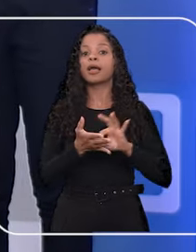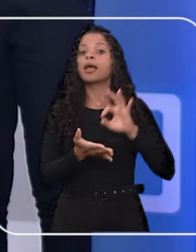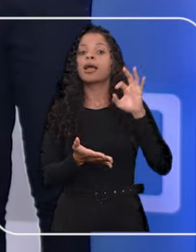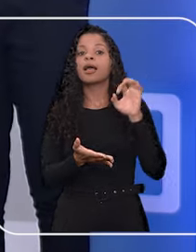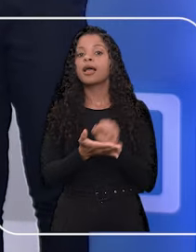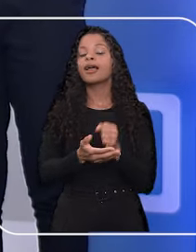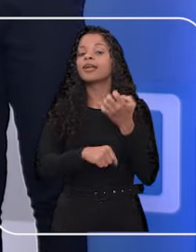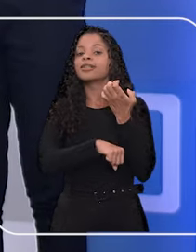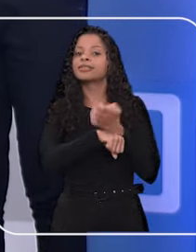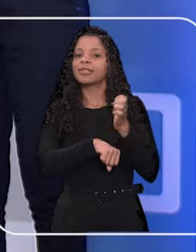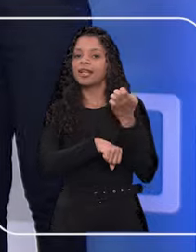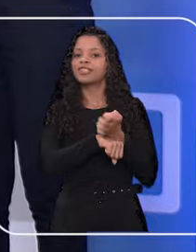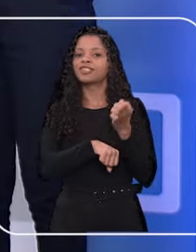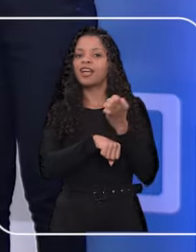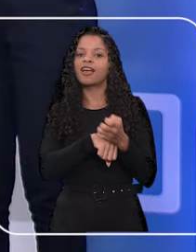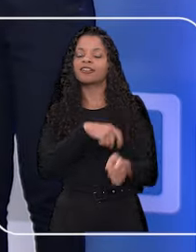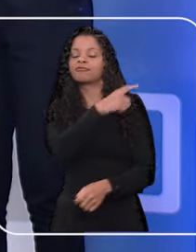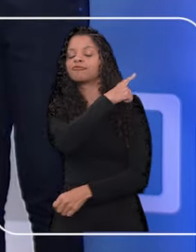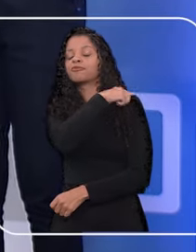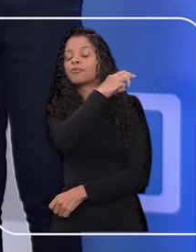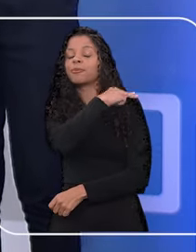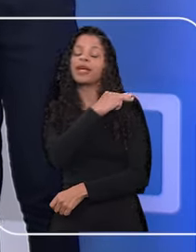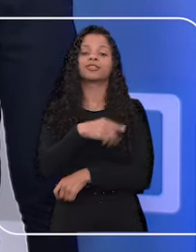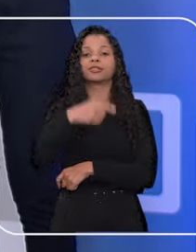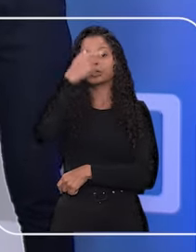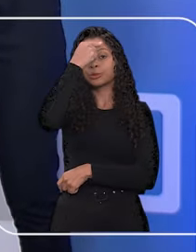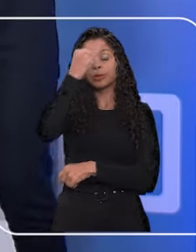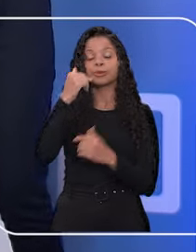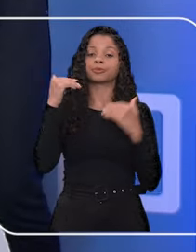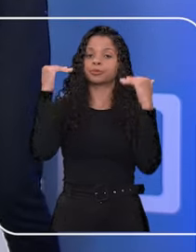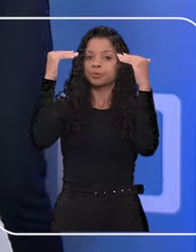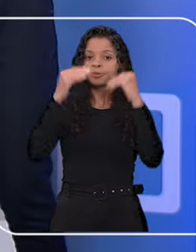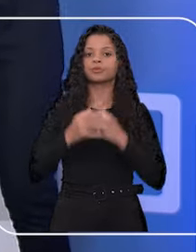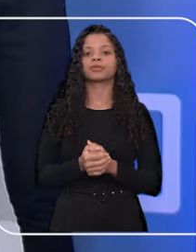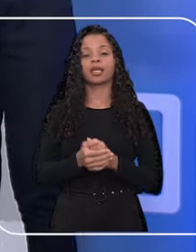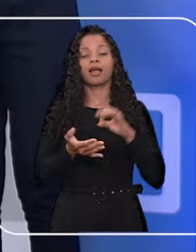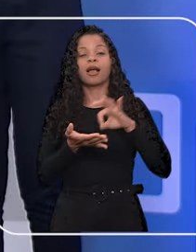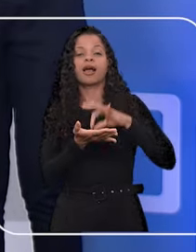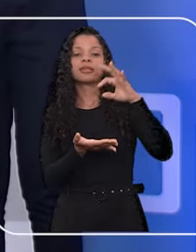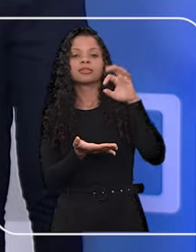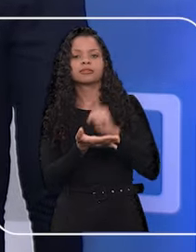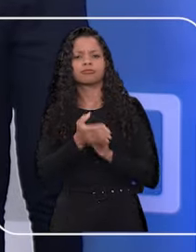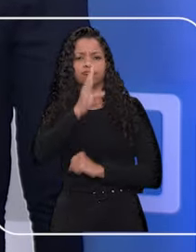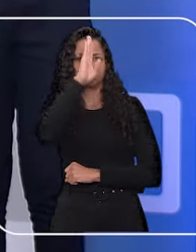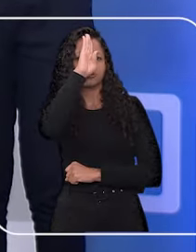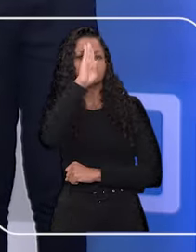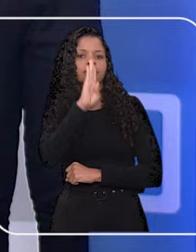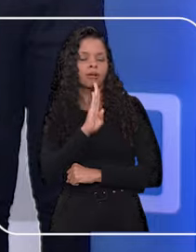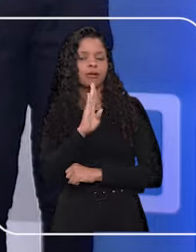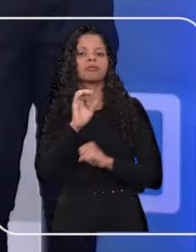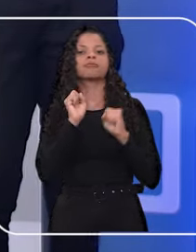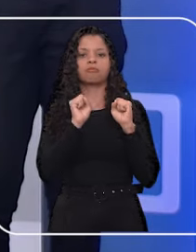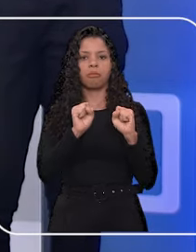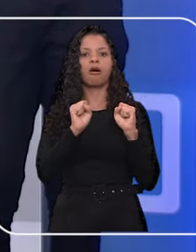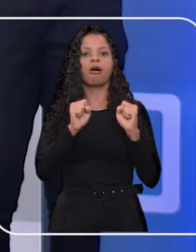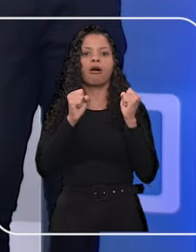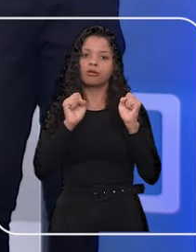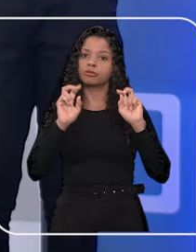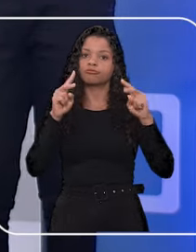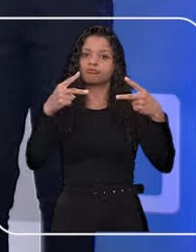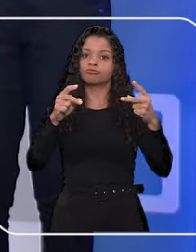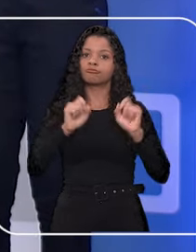reserva de Estagiários nível médio e superior essas inscrições elas são gratuitas e podem ser feitas pela